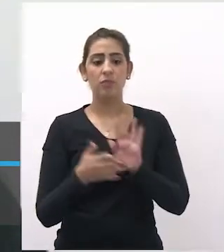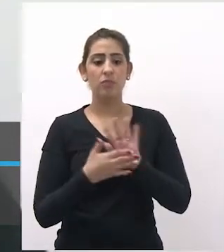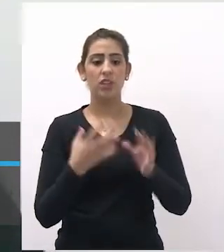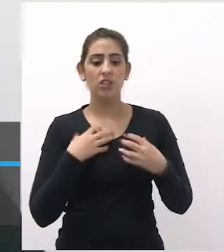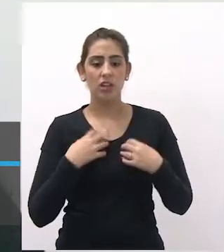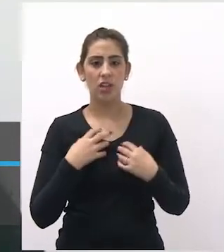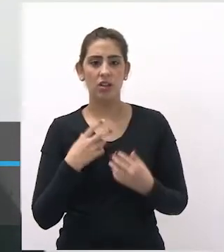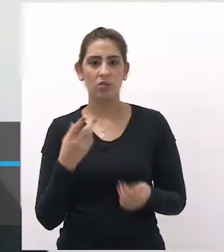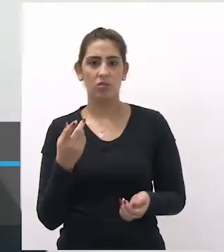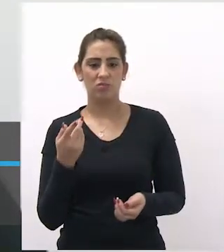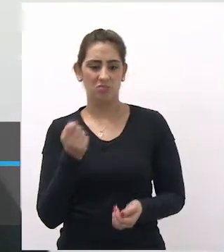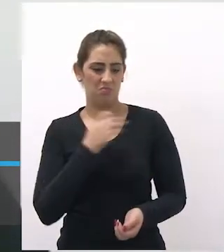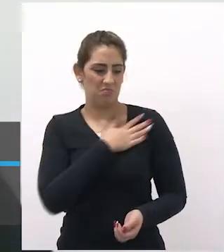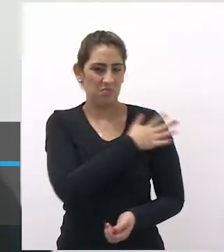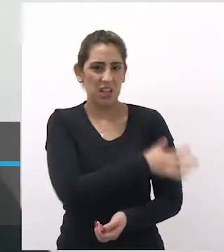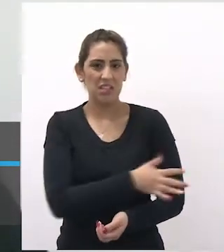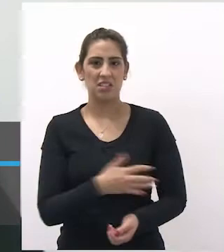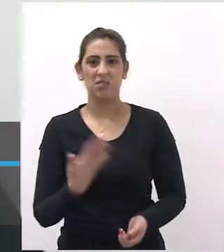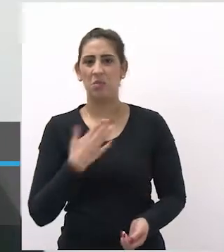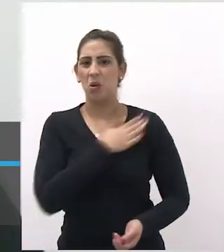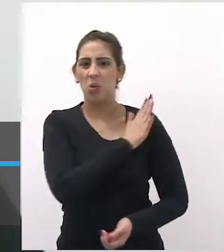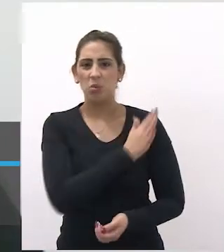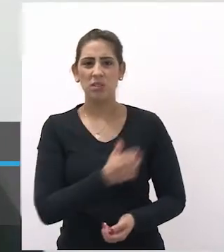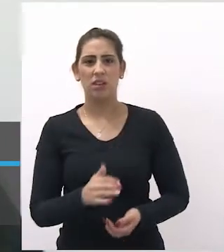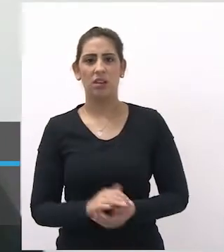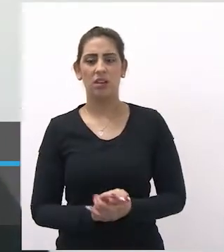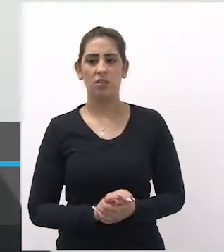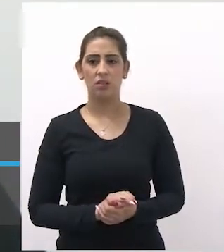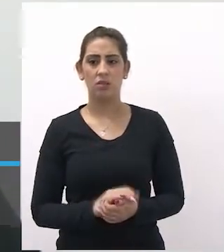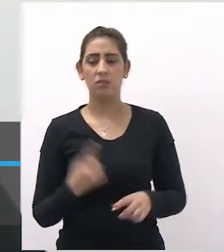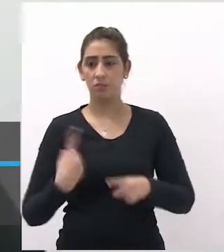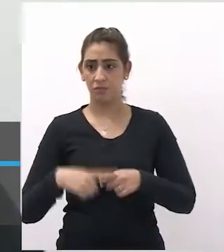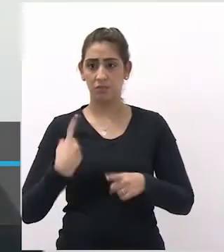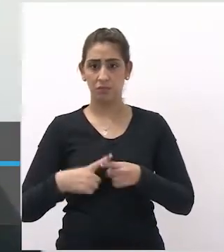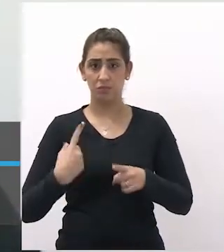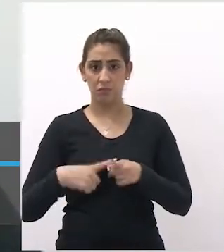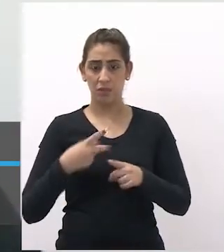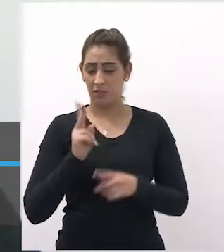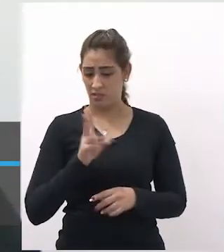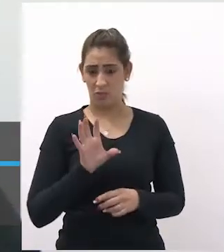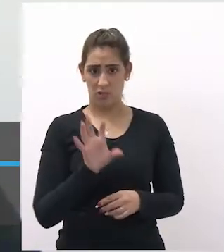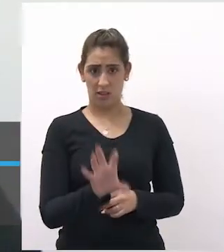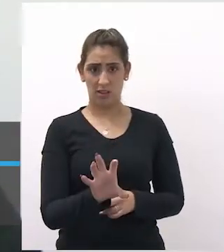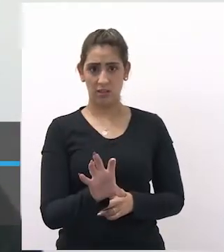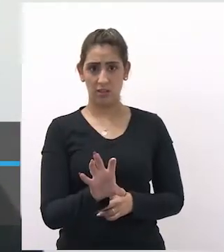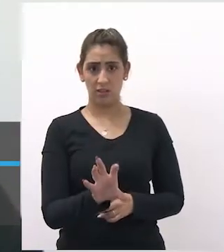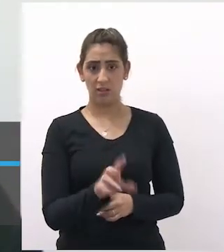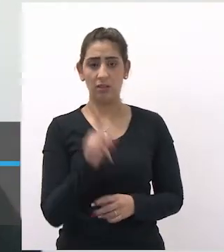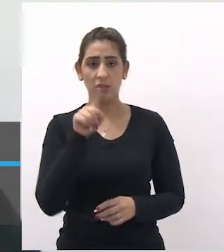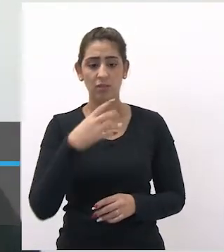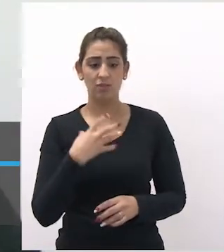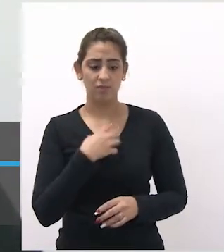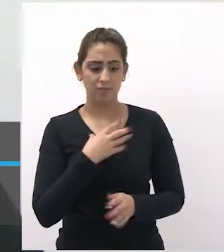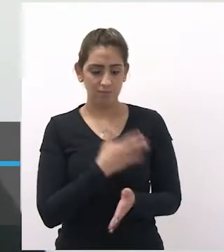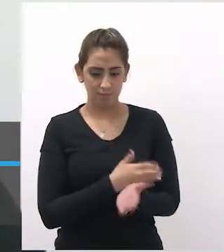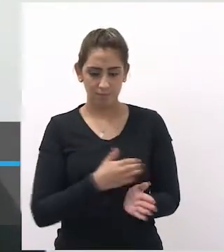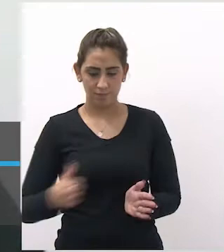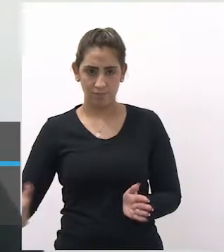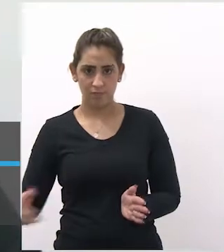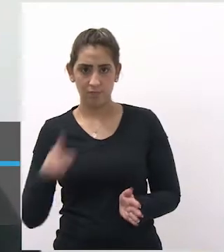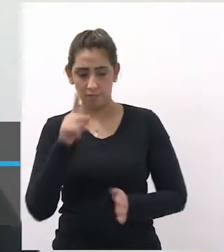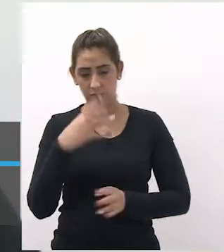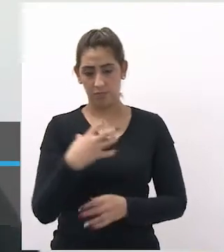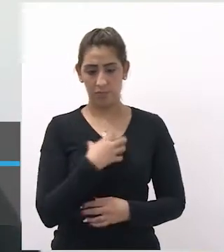discriminação, situações de exceção, porque sempre foi assim, eu acho que é o ponto de partida para essa